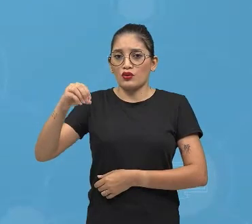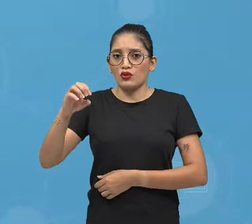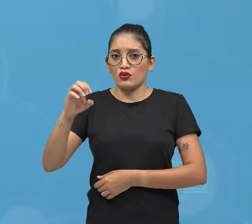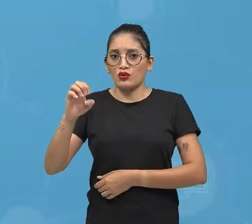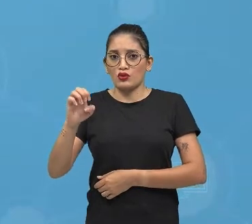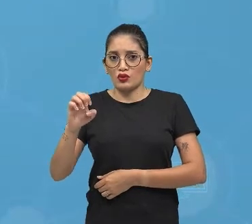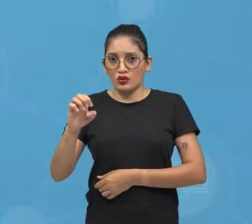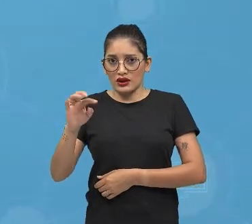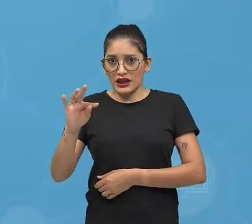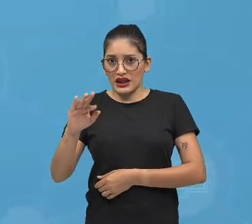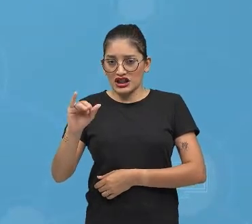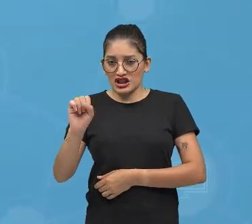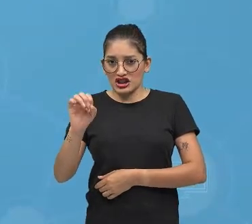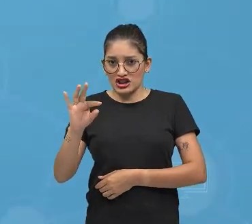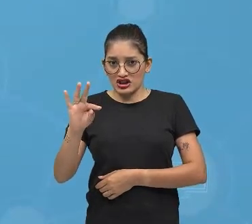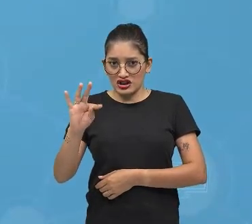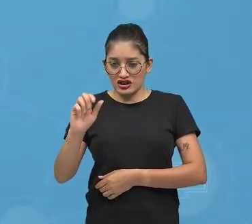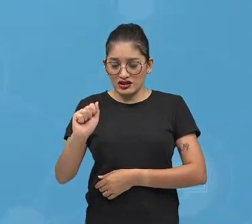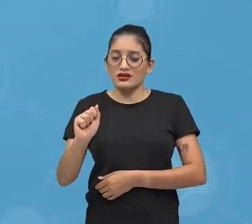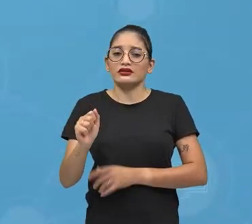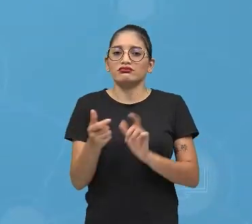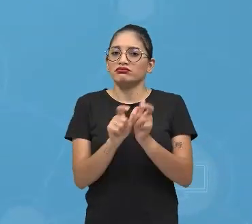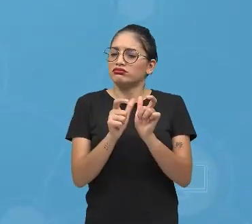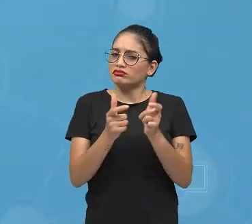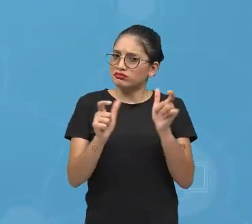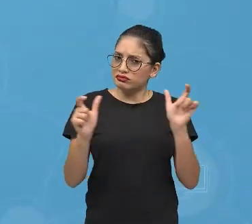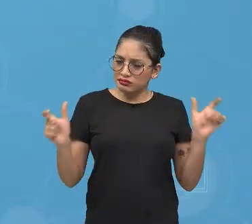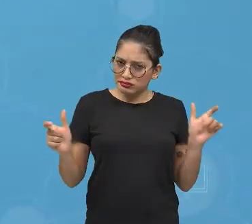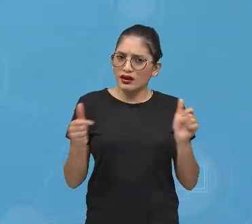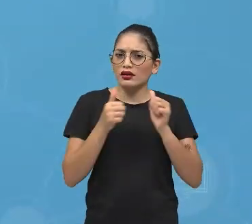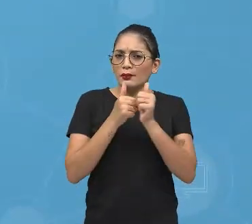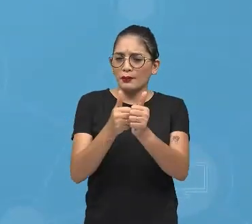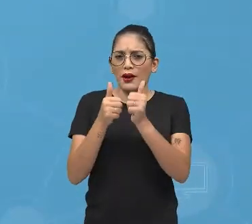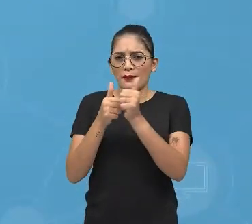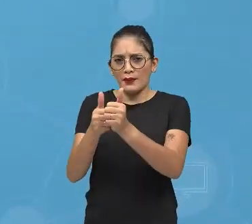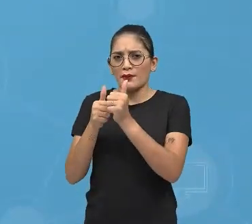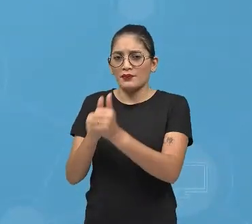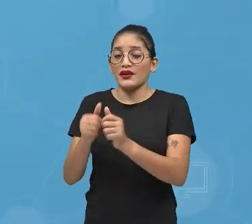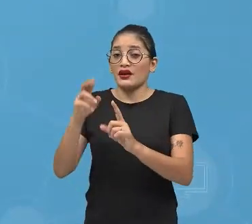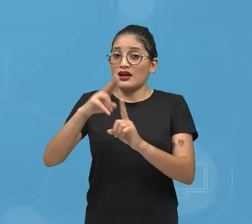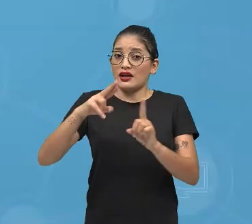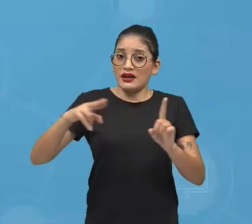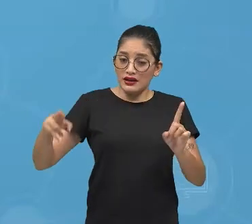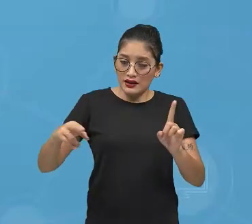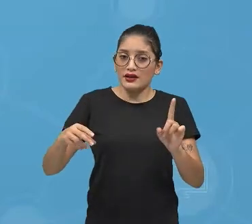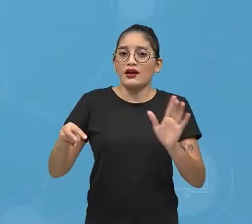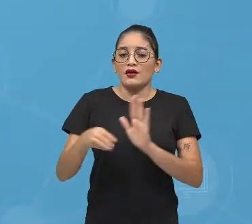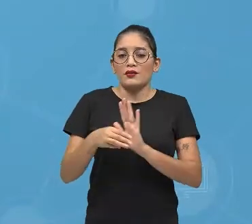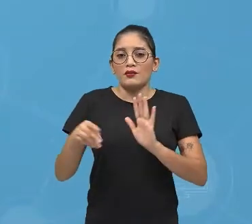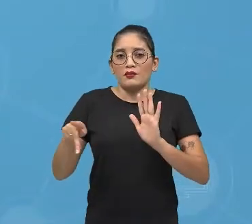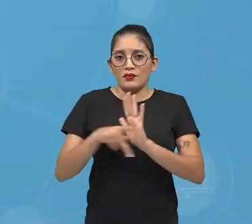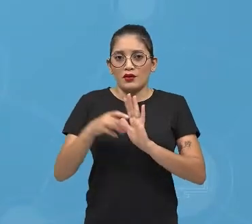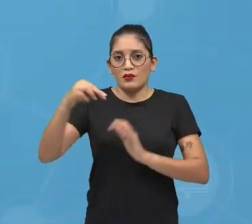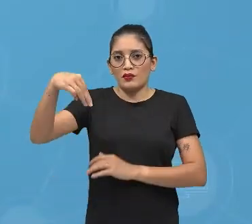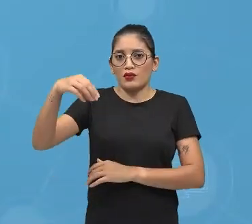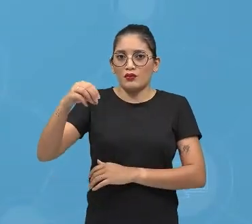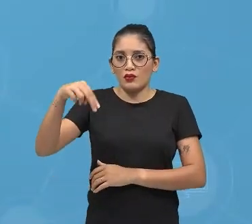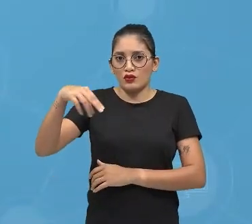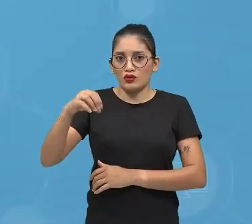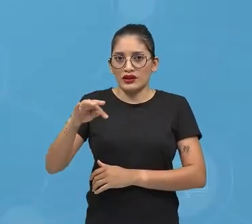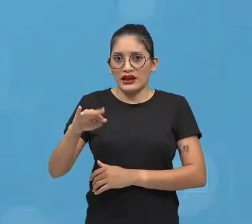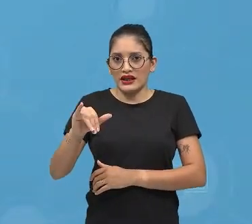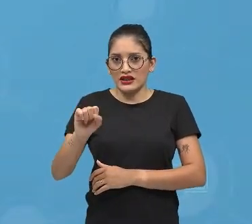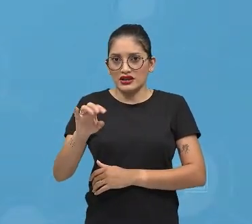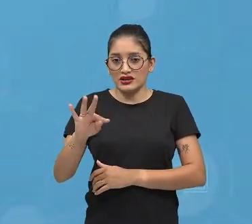monoteístas. O Ocidente, na sua maioria, segue religiões monoteístas, não esqueçam